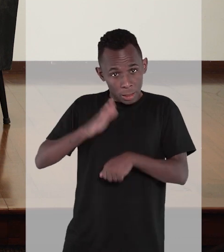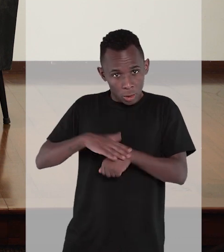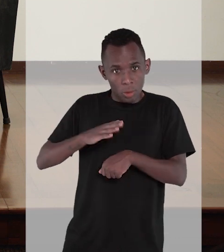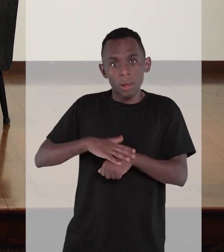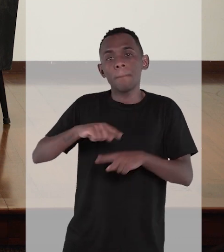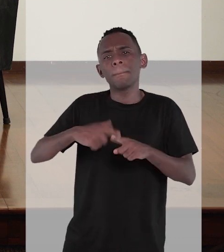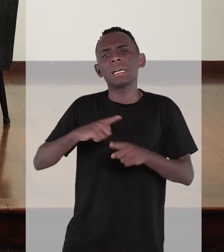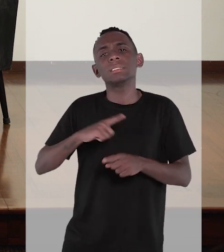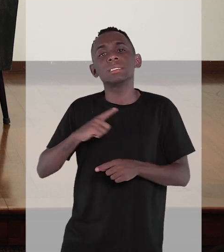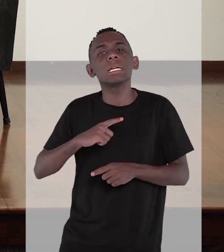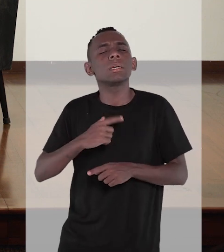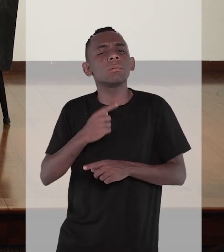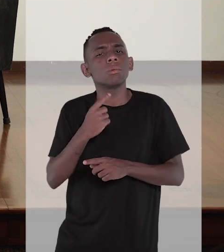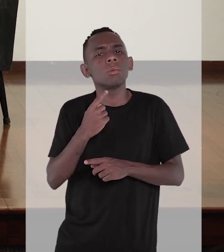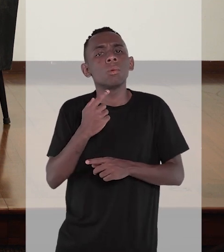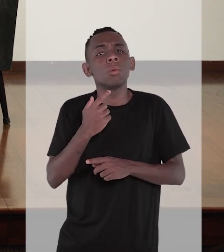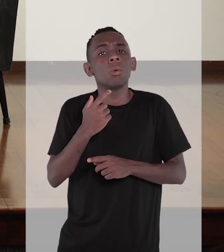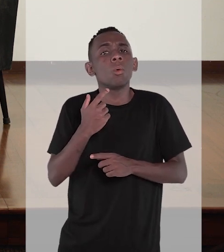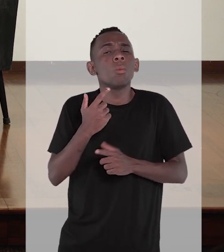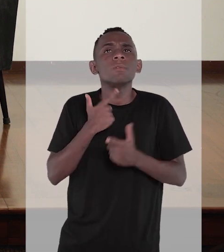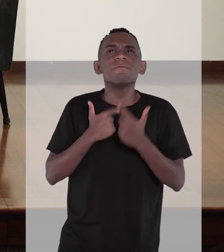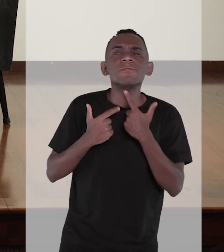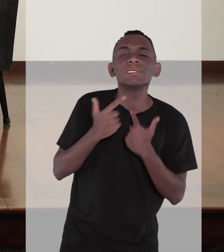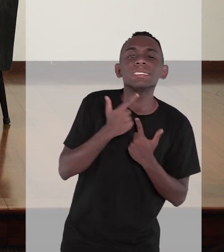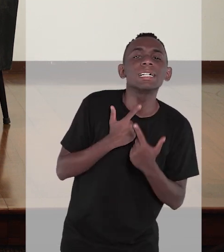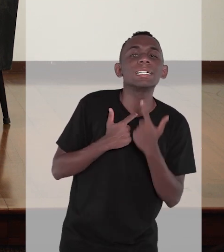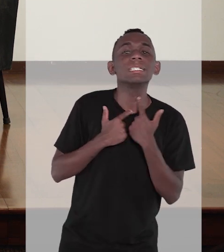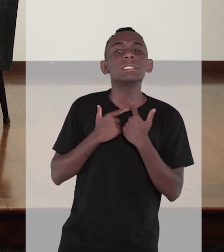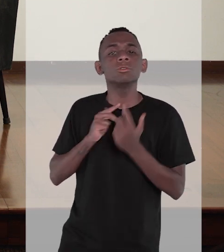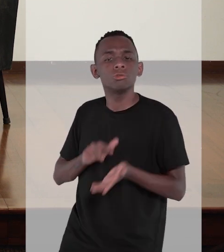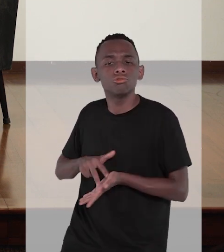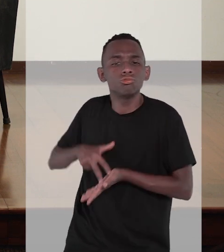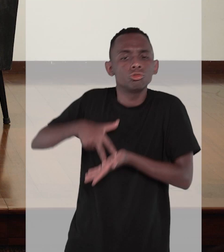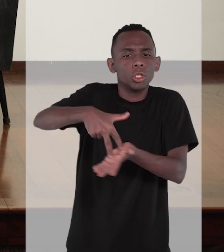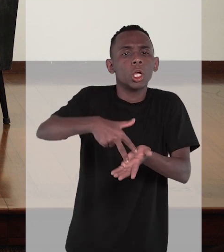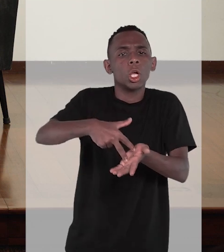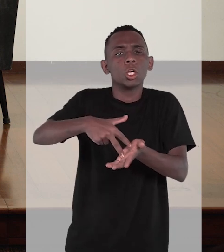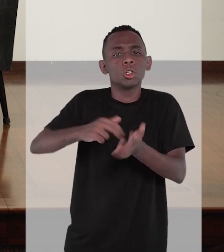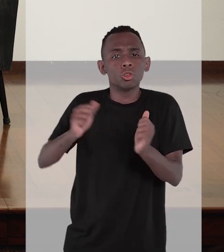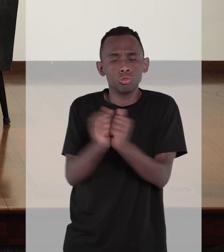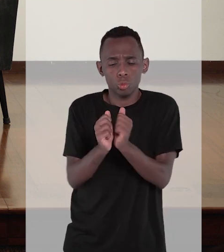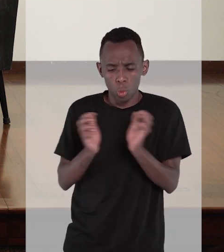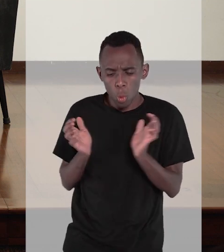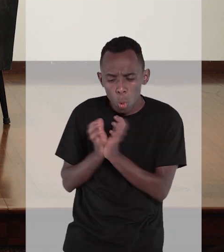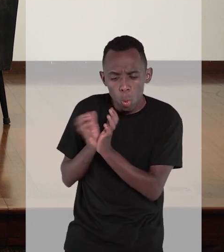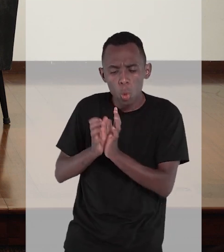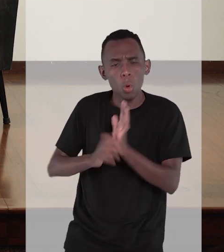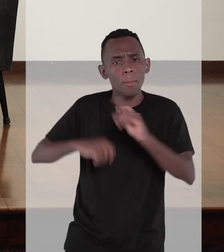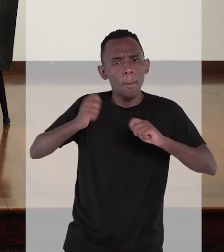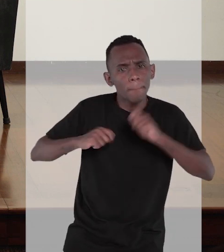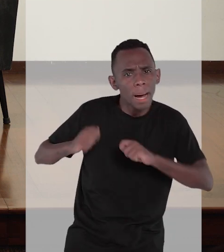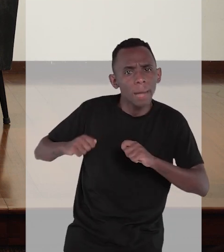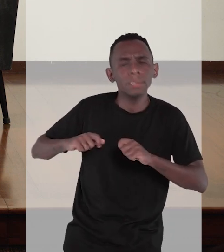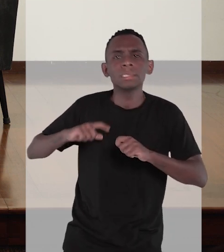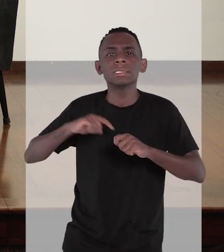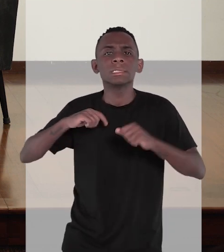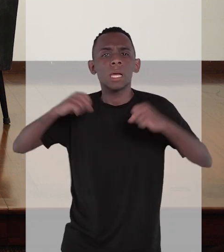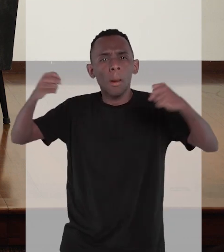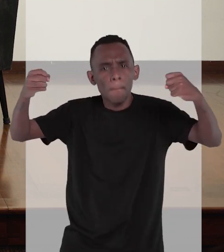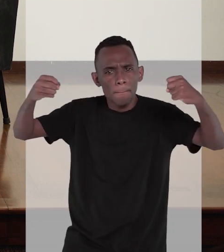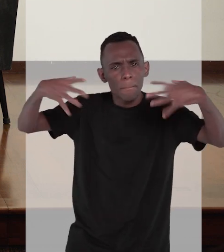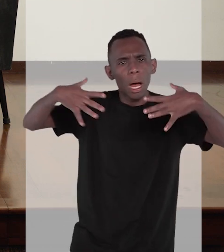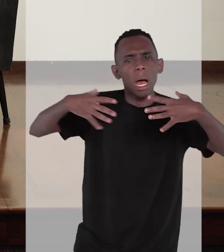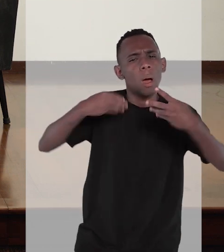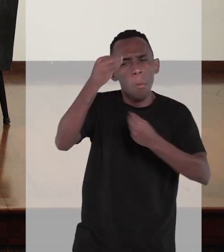mas existe uma personagem. Existe a cantora que quer estar lá afinada, bonita, com sua banda, e né, tem